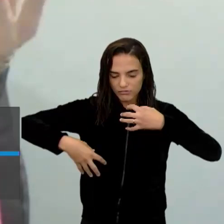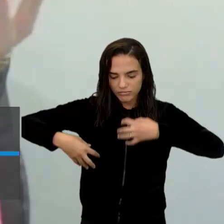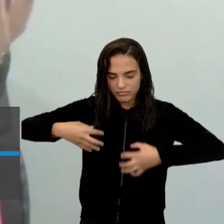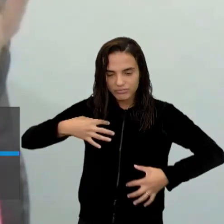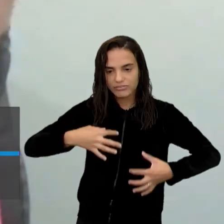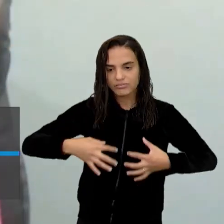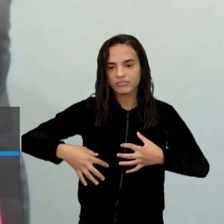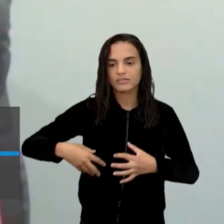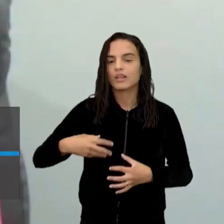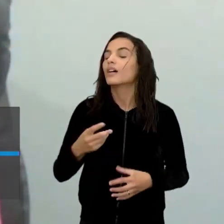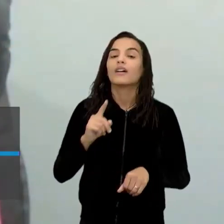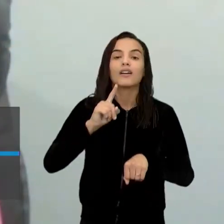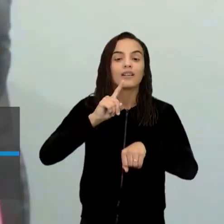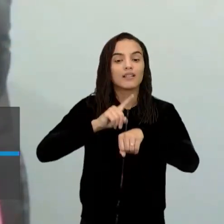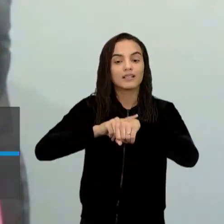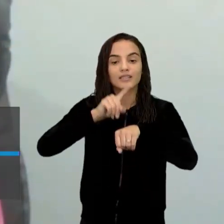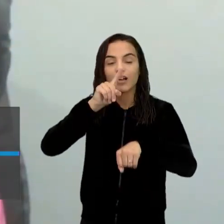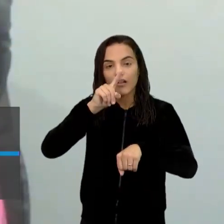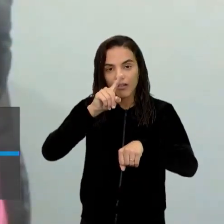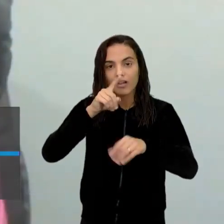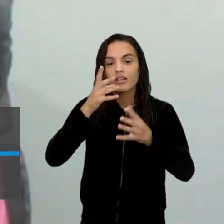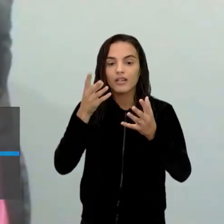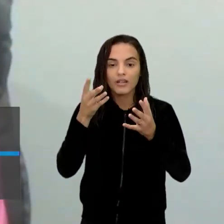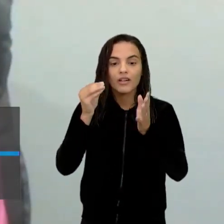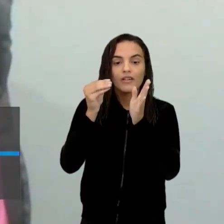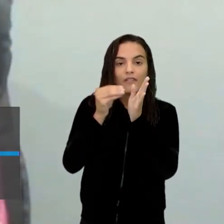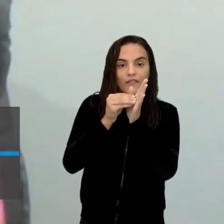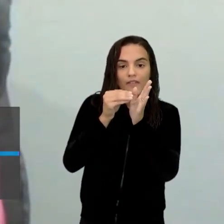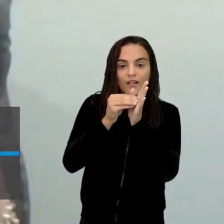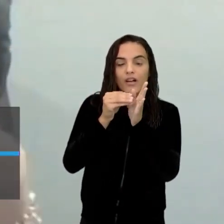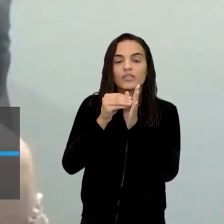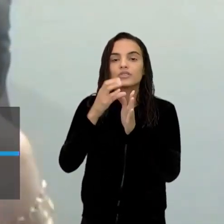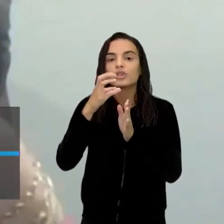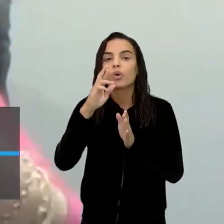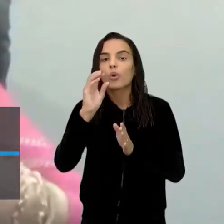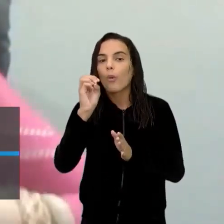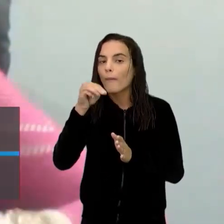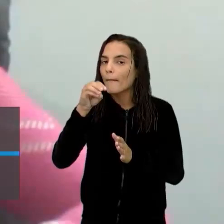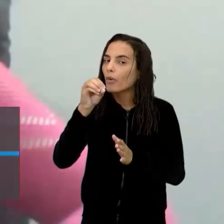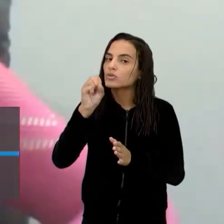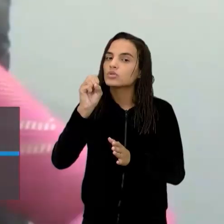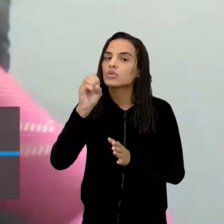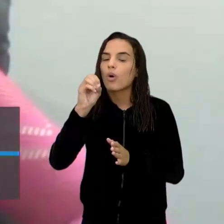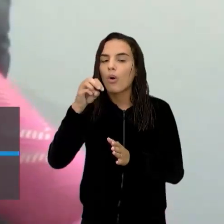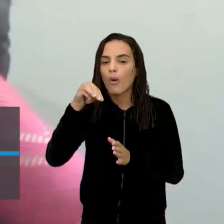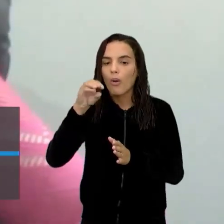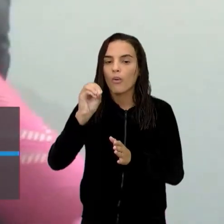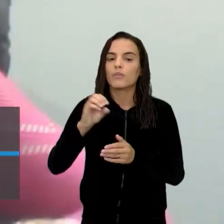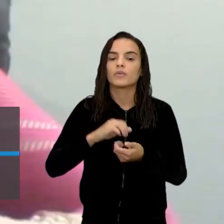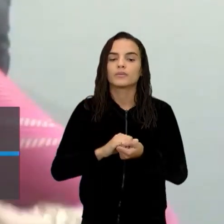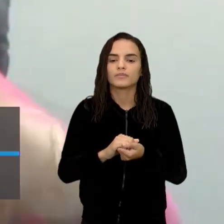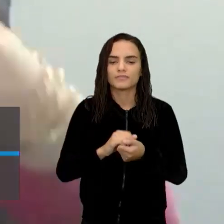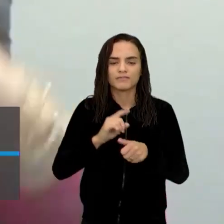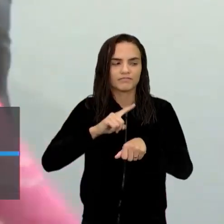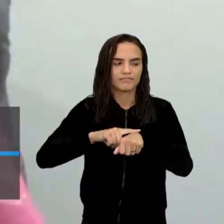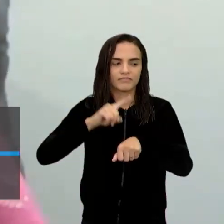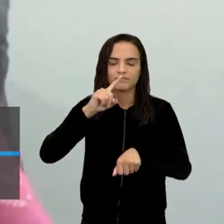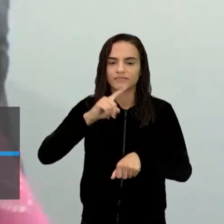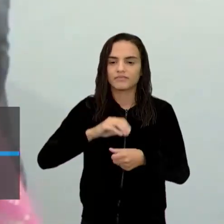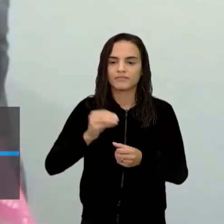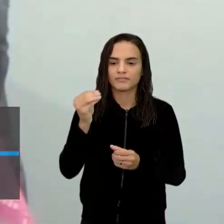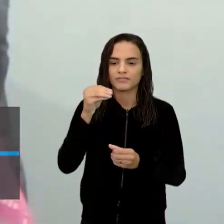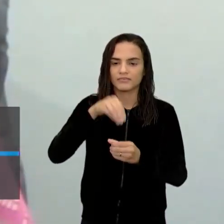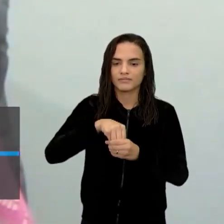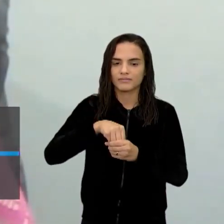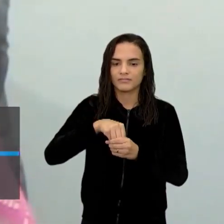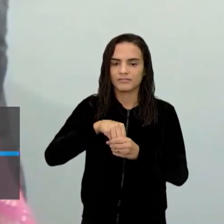na hora da troca de cromossomos, ou na hora da hora que está